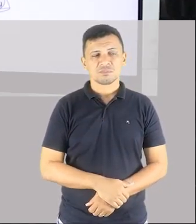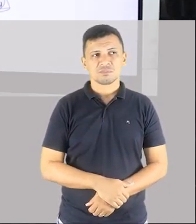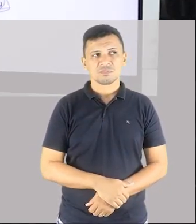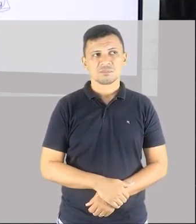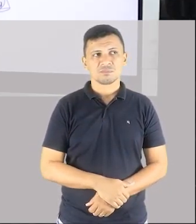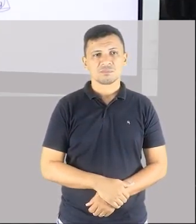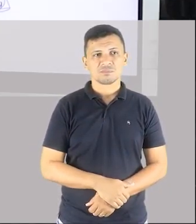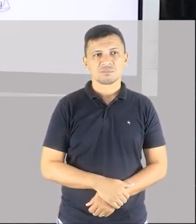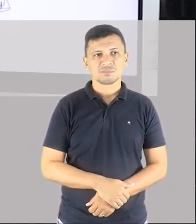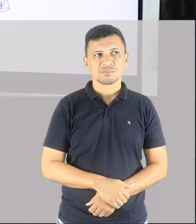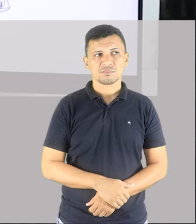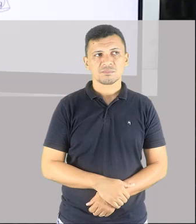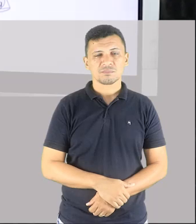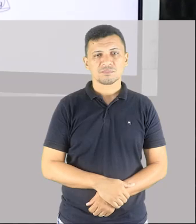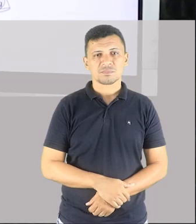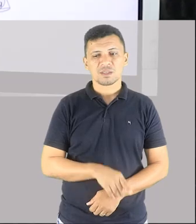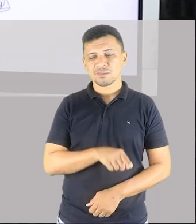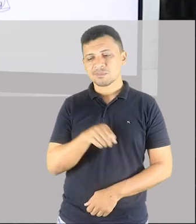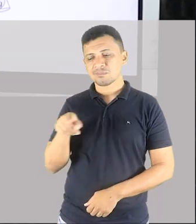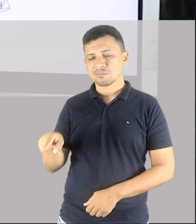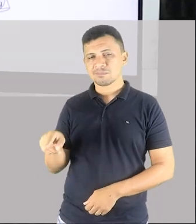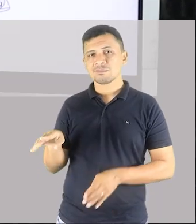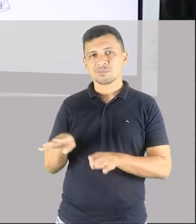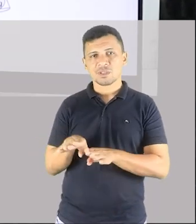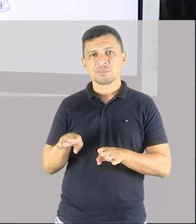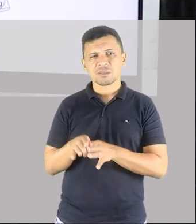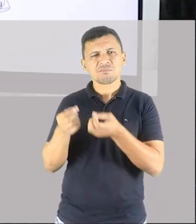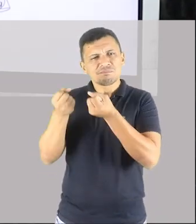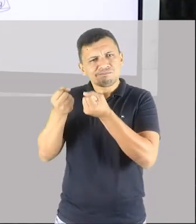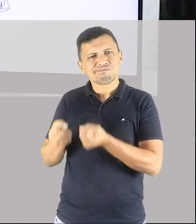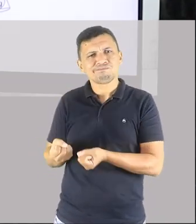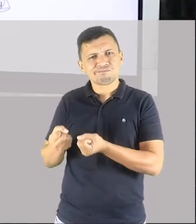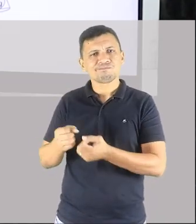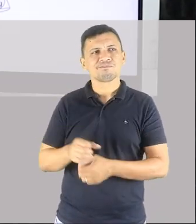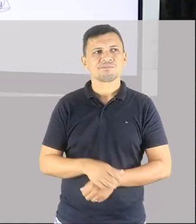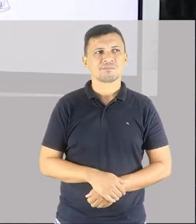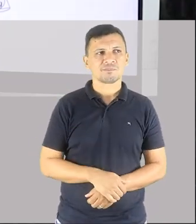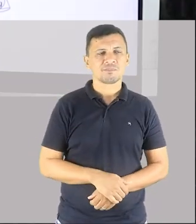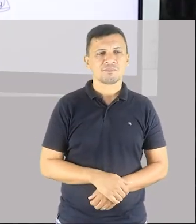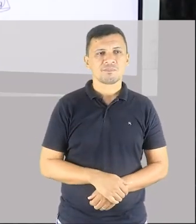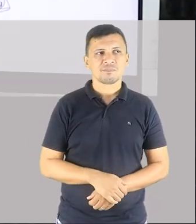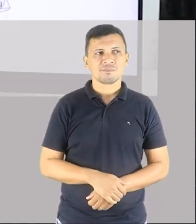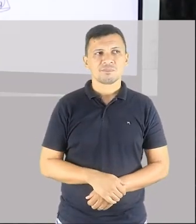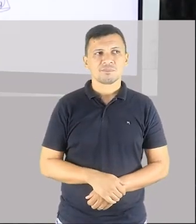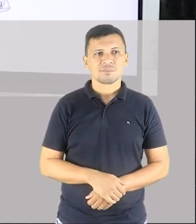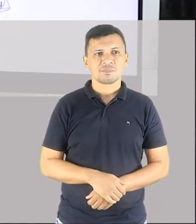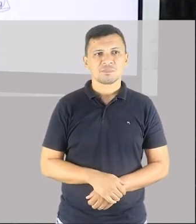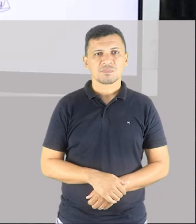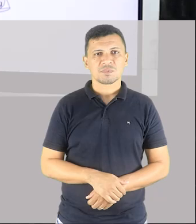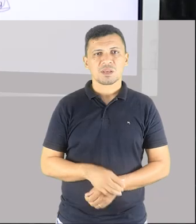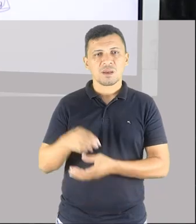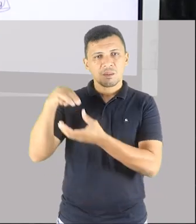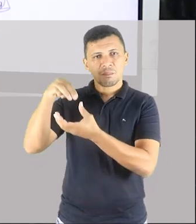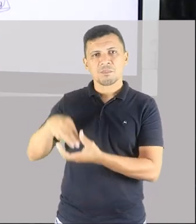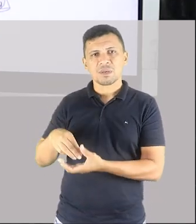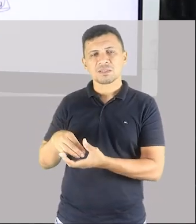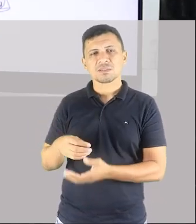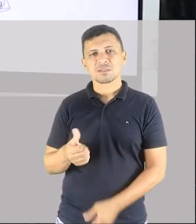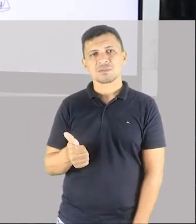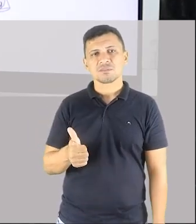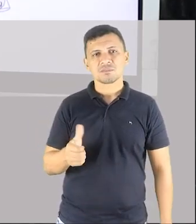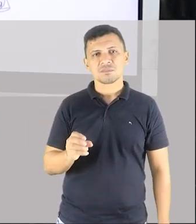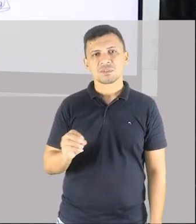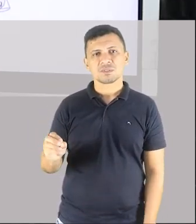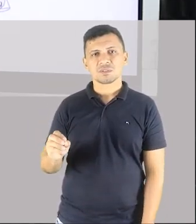Do outro lado, eu vou ter outro pezinho aqui, ó, que é o peso da massa de 100 gramas. Eu vou botar aqui,